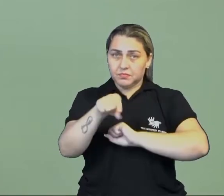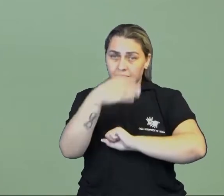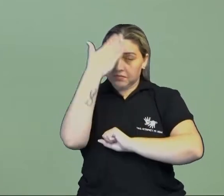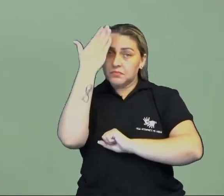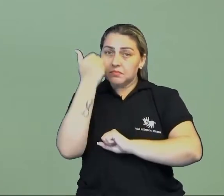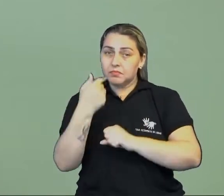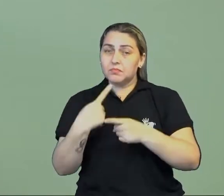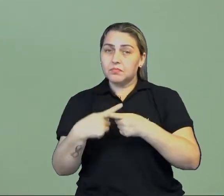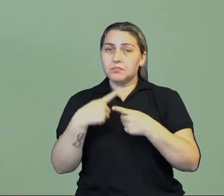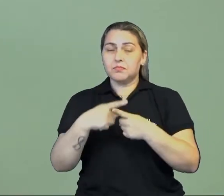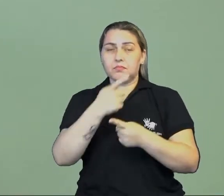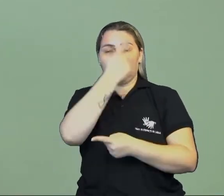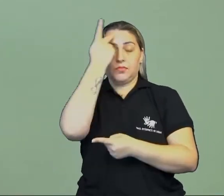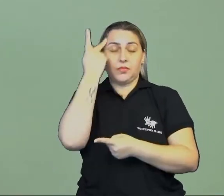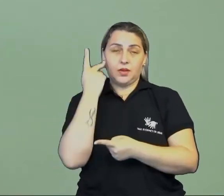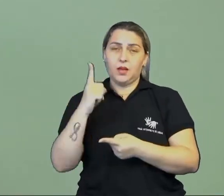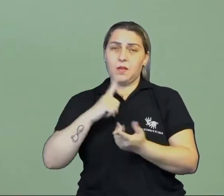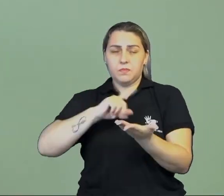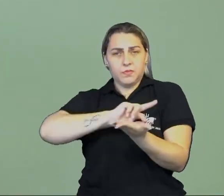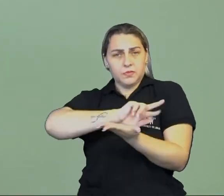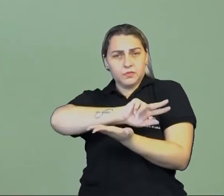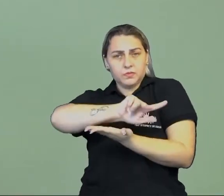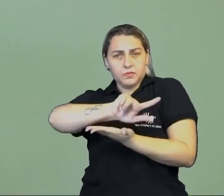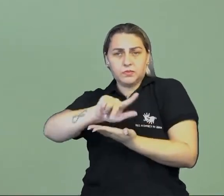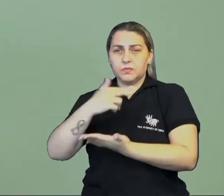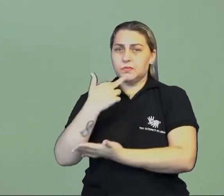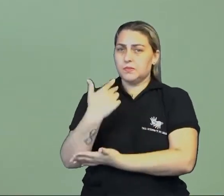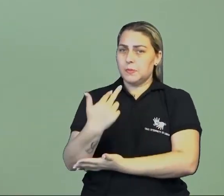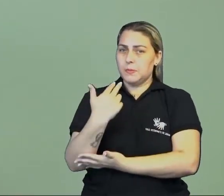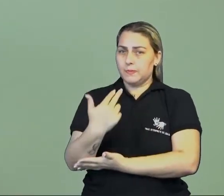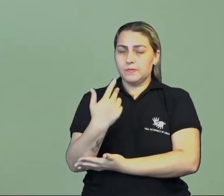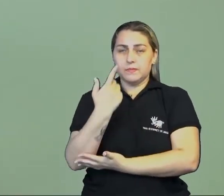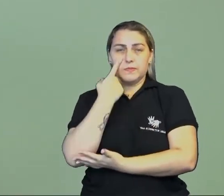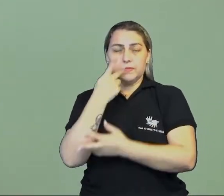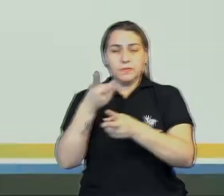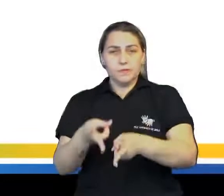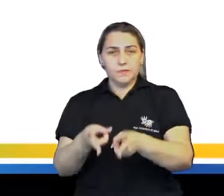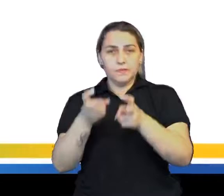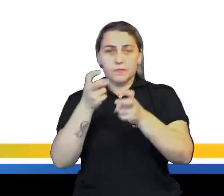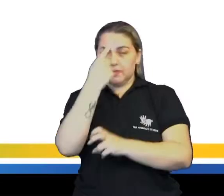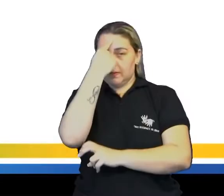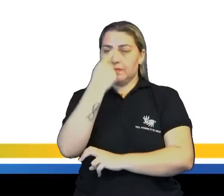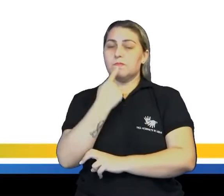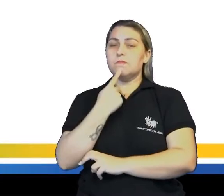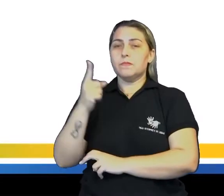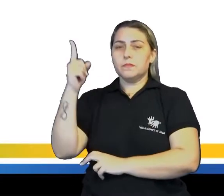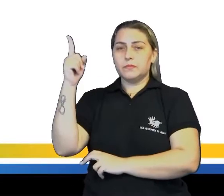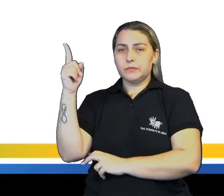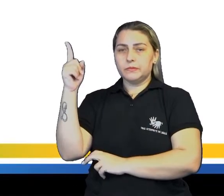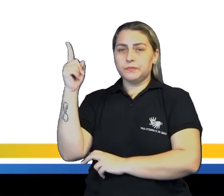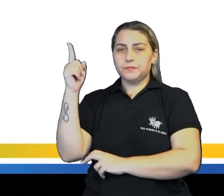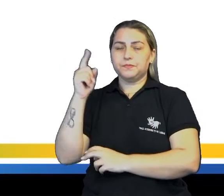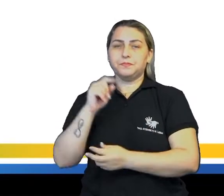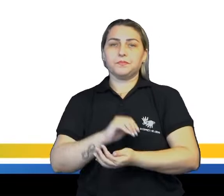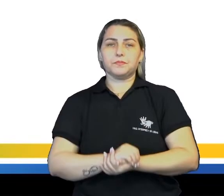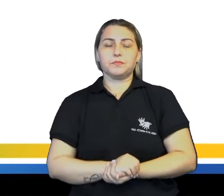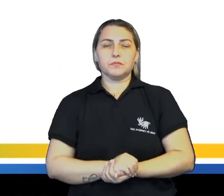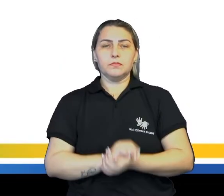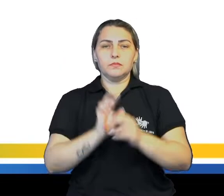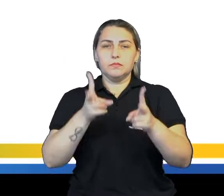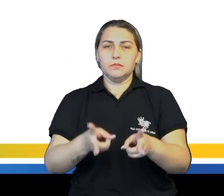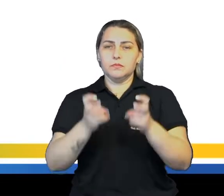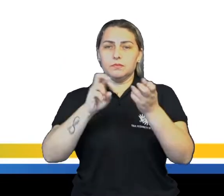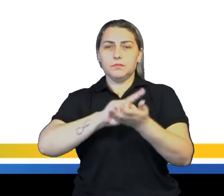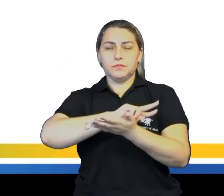por que as pessoas têm essa variedade na língua? Vamos observar a seguinte imagem. Nesta imagem,